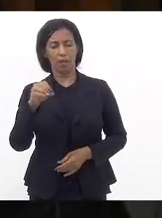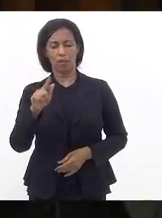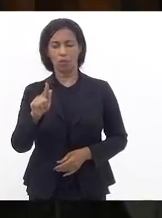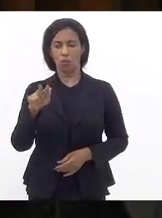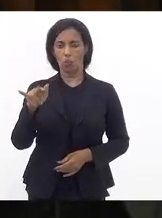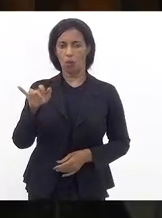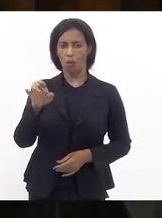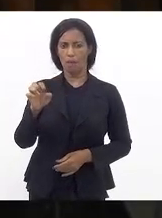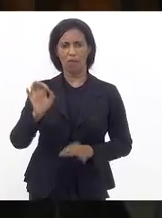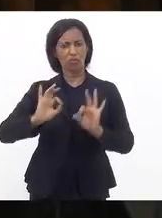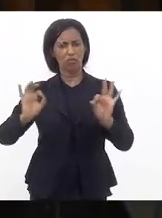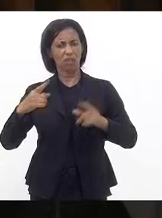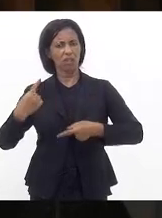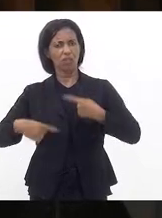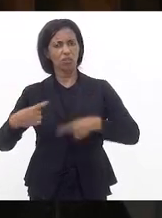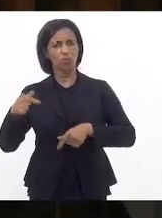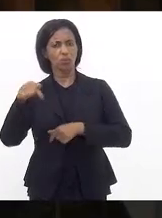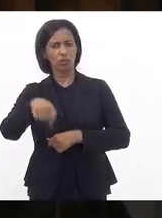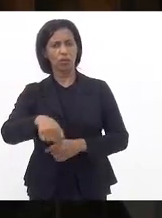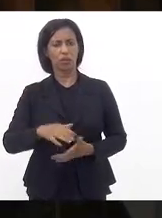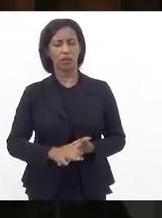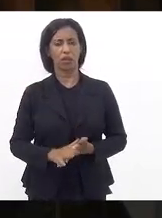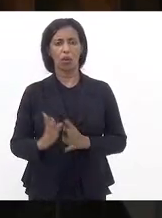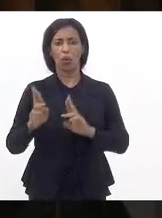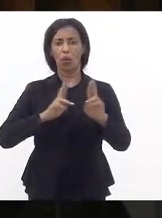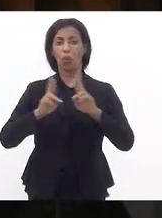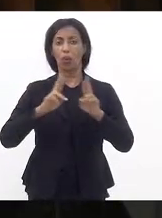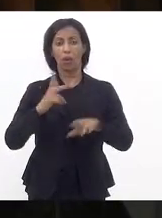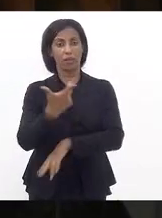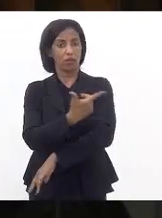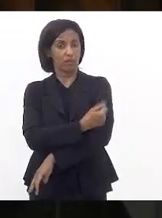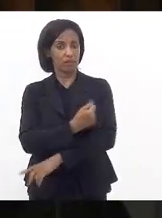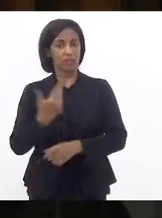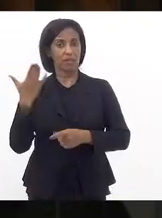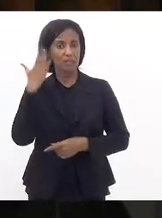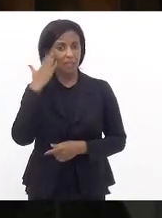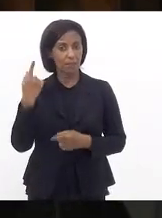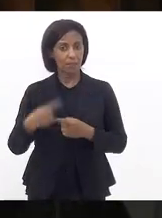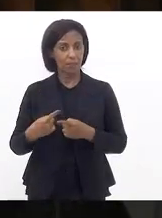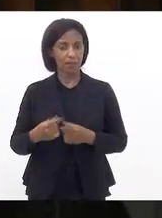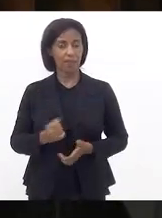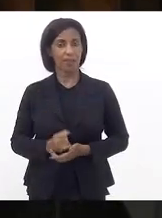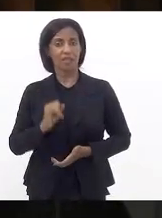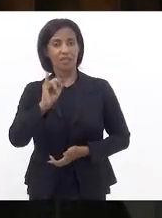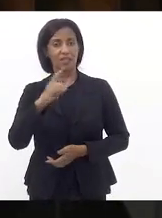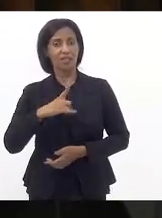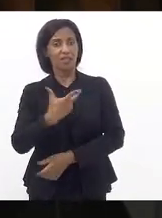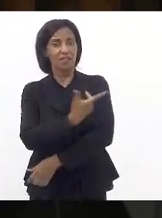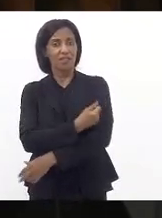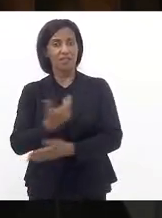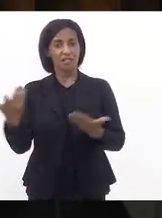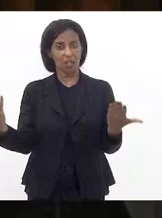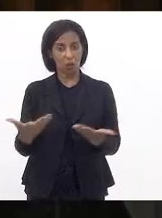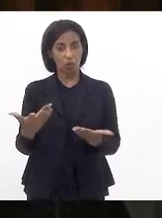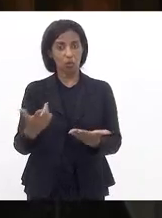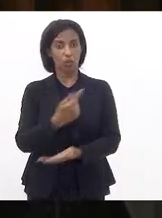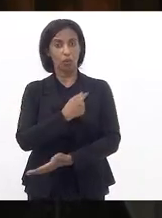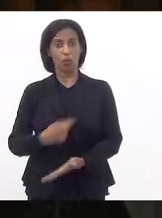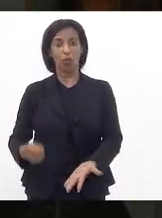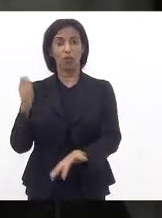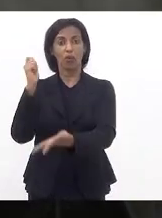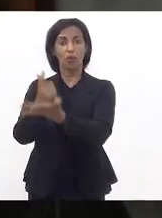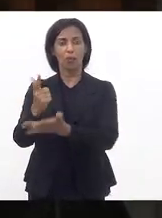Gualberto Ninguém está discutindo aqui com relação às vacinas sabe porque pela Márcio Roberto se tem vacina hoje porque o governo federal